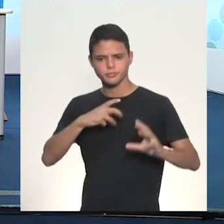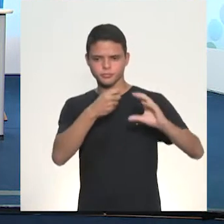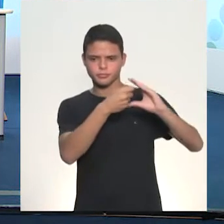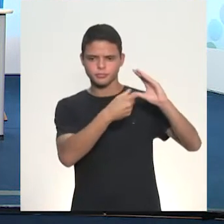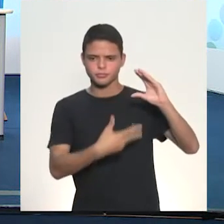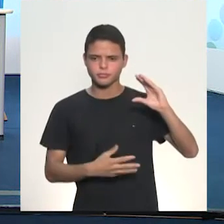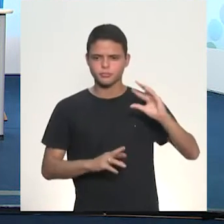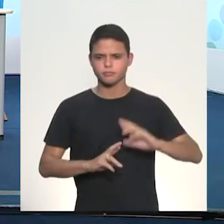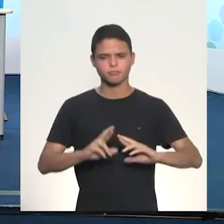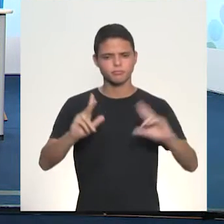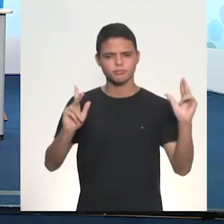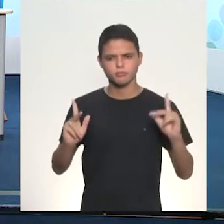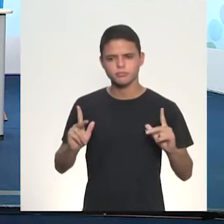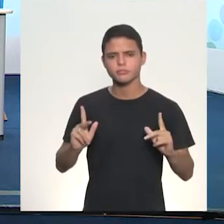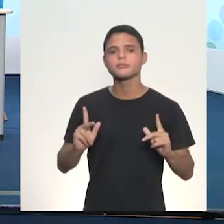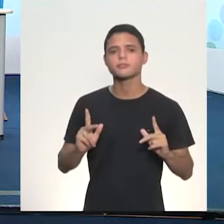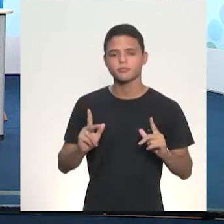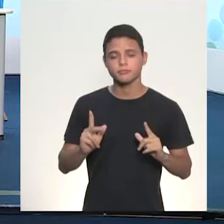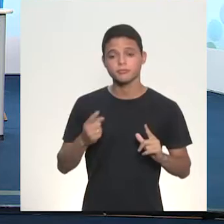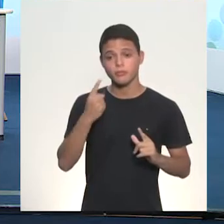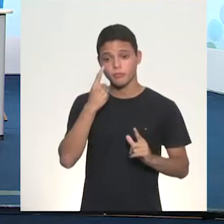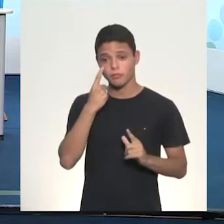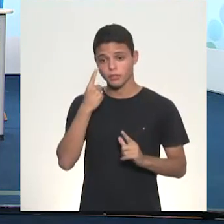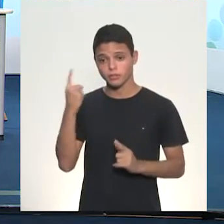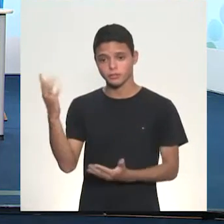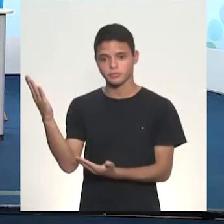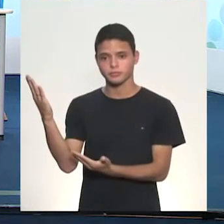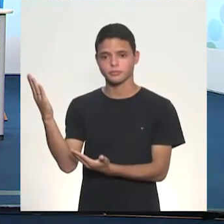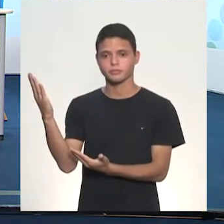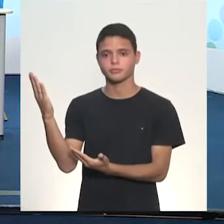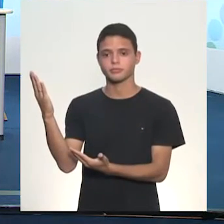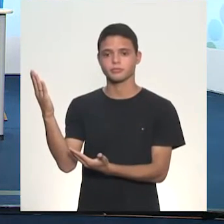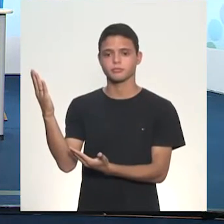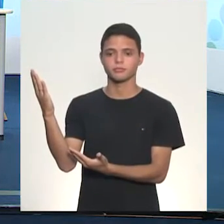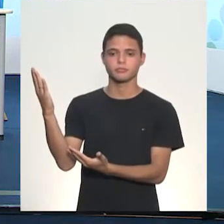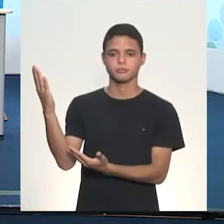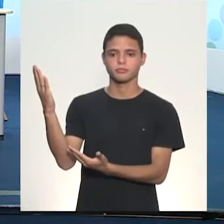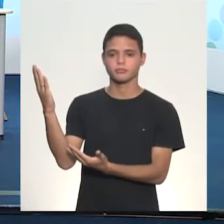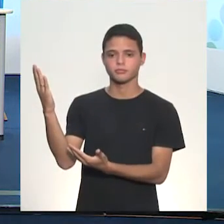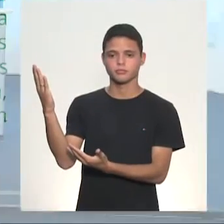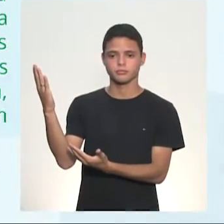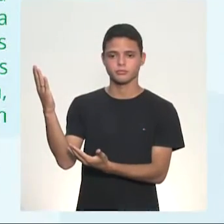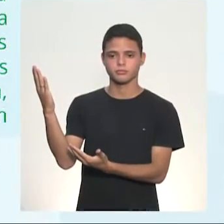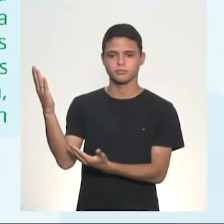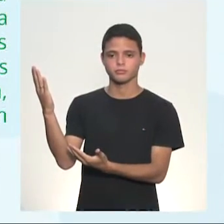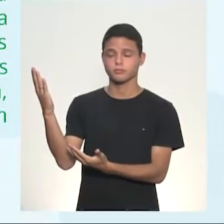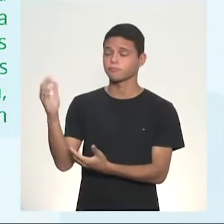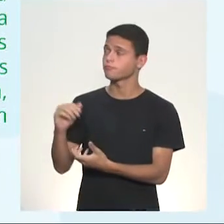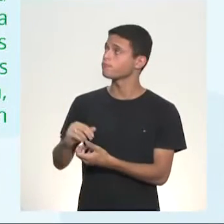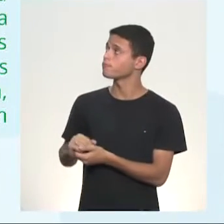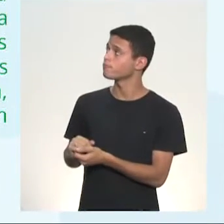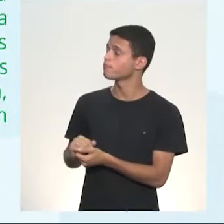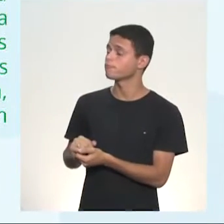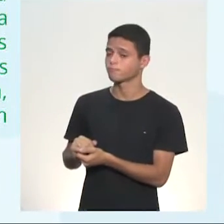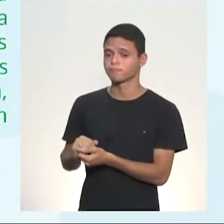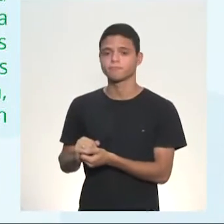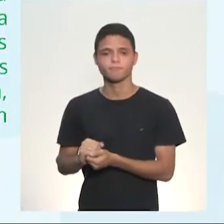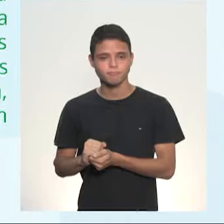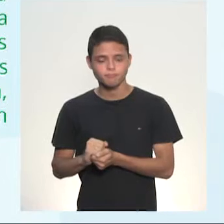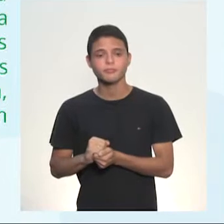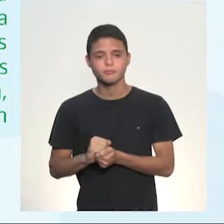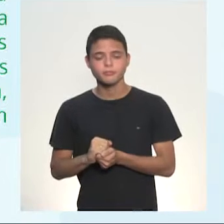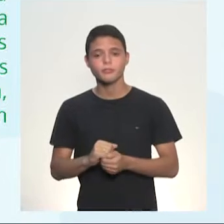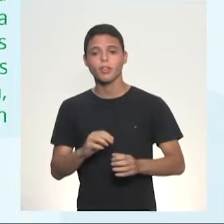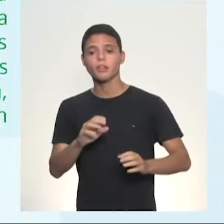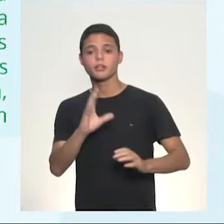A onça pintada, pode pôr na tela para eles verem, por gentileza? Isso. A onça pintada exerce